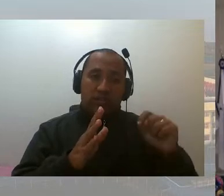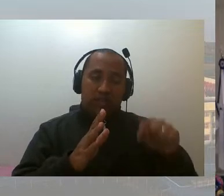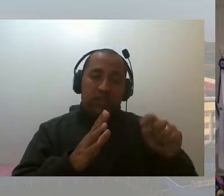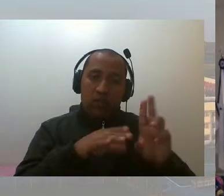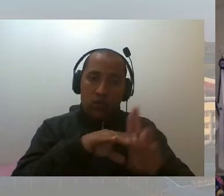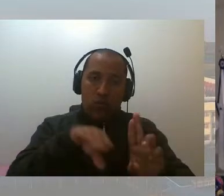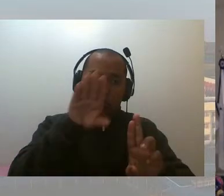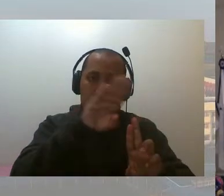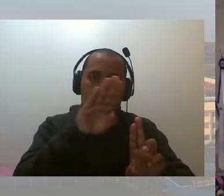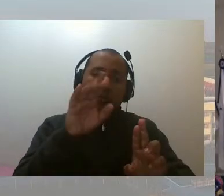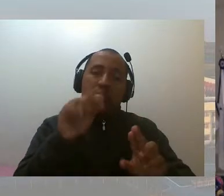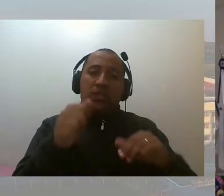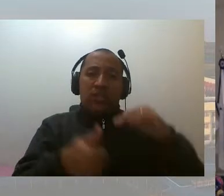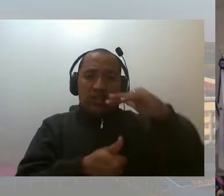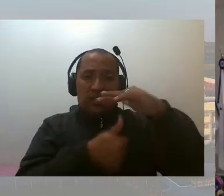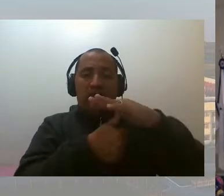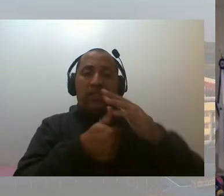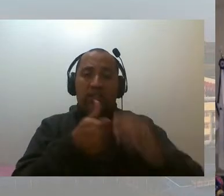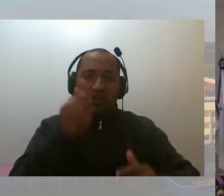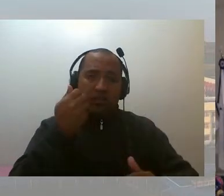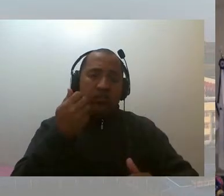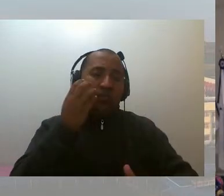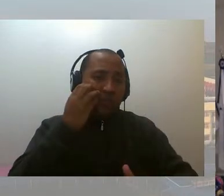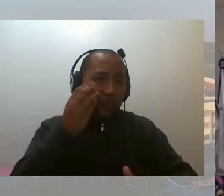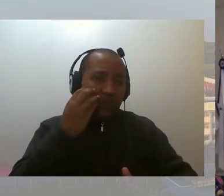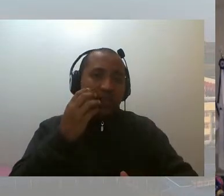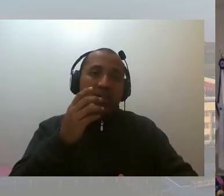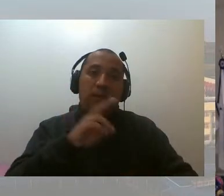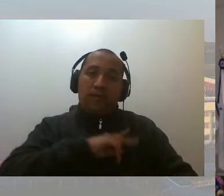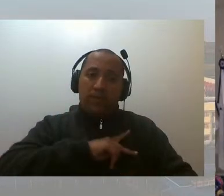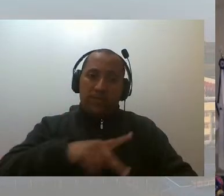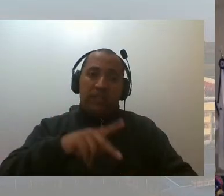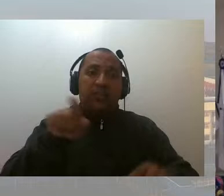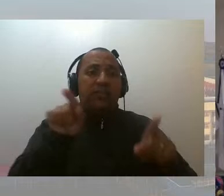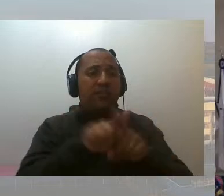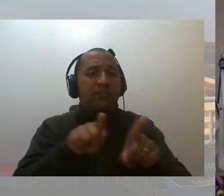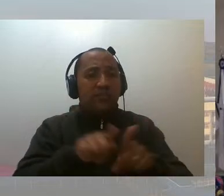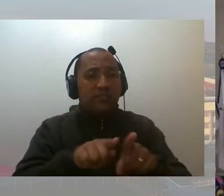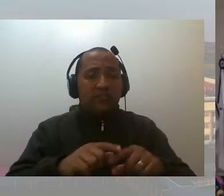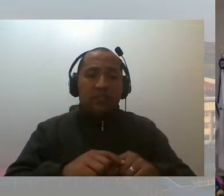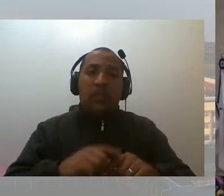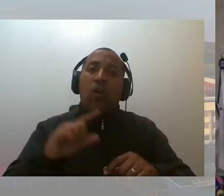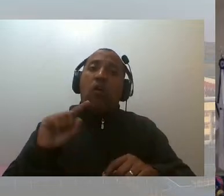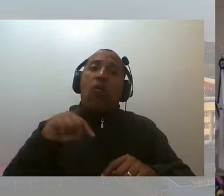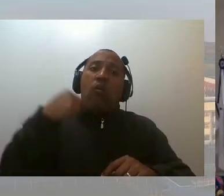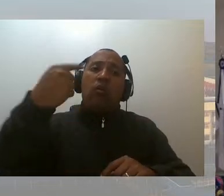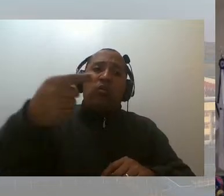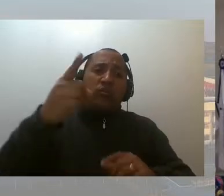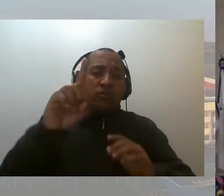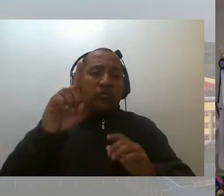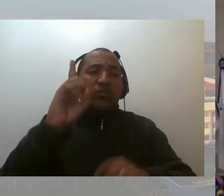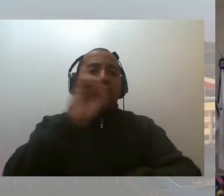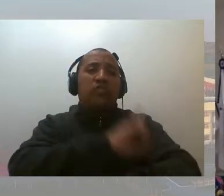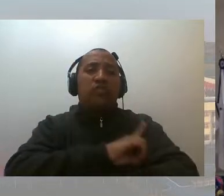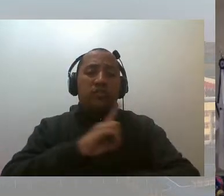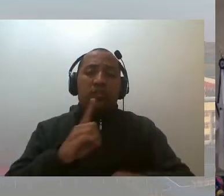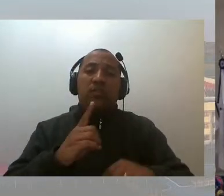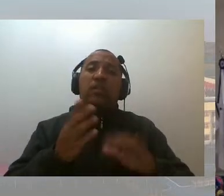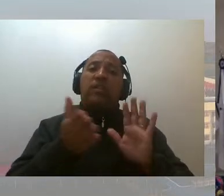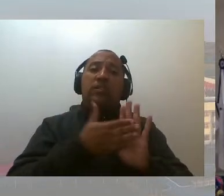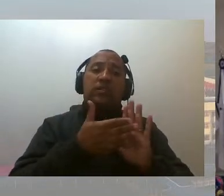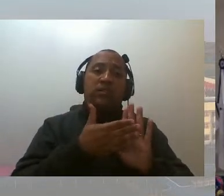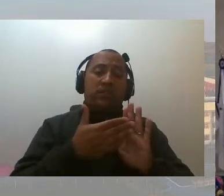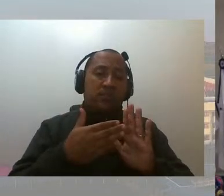reitor e presidente desse Consune, Robert Lane, que a gente, em outro momento, paute no